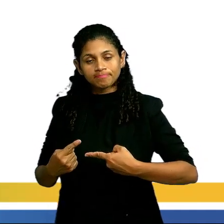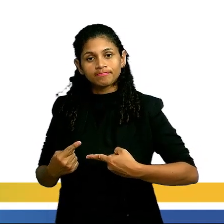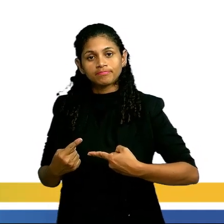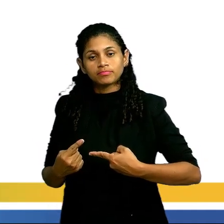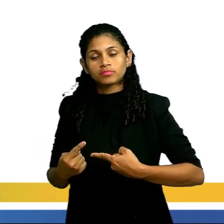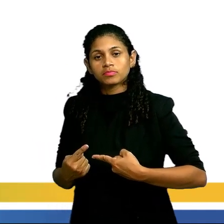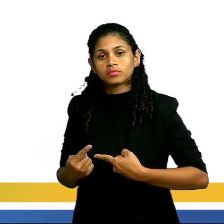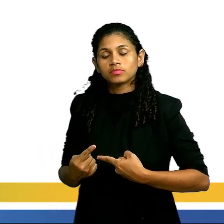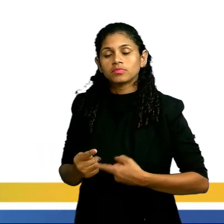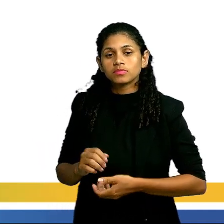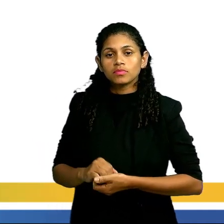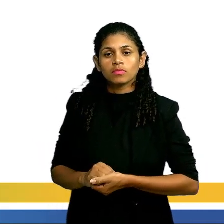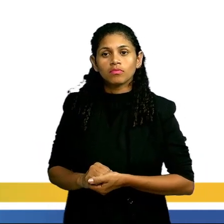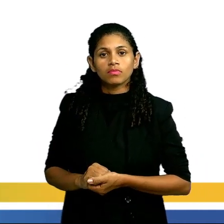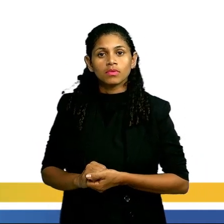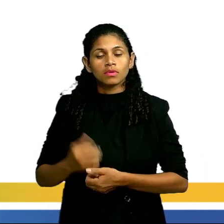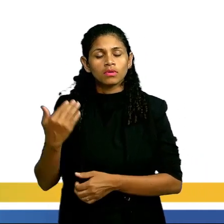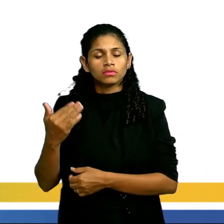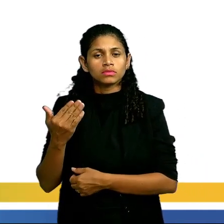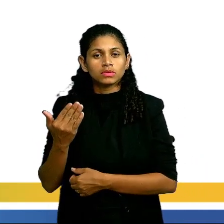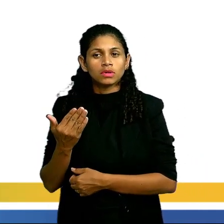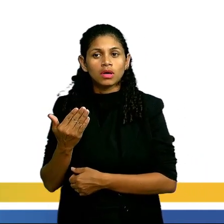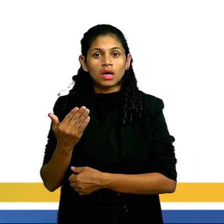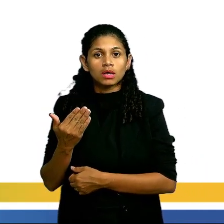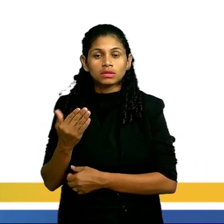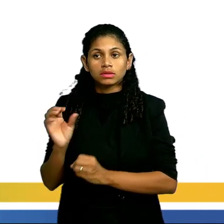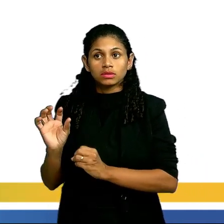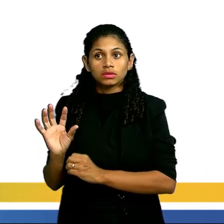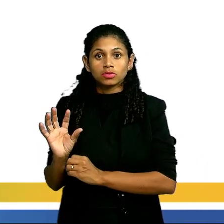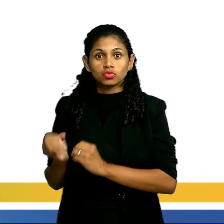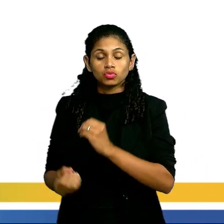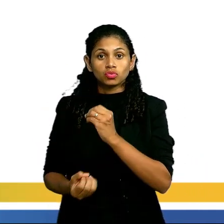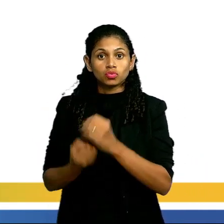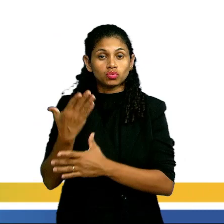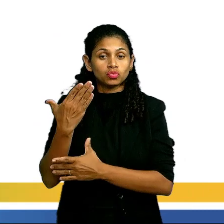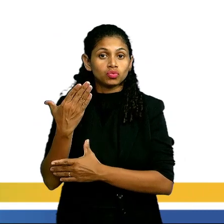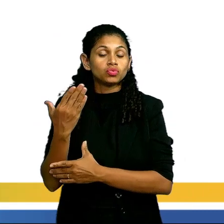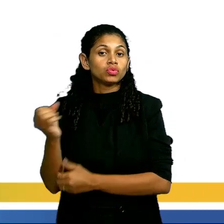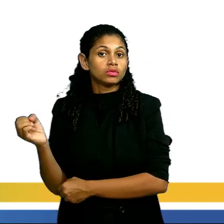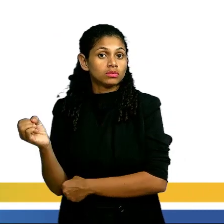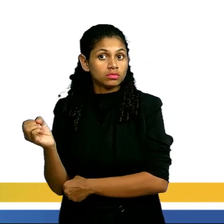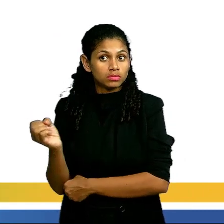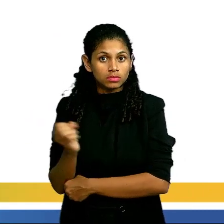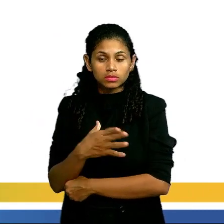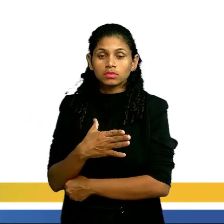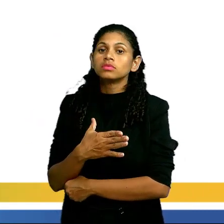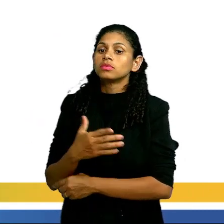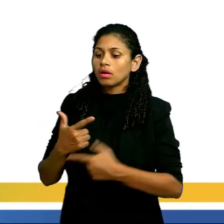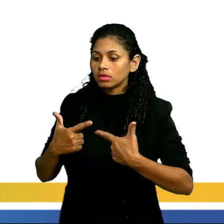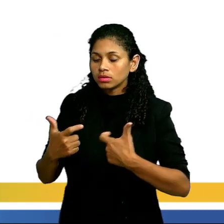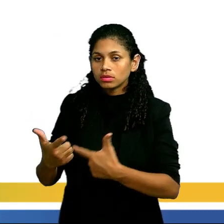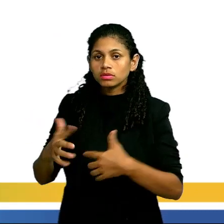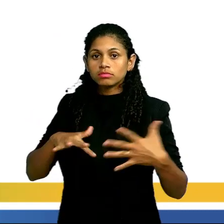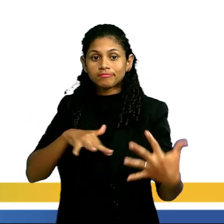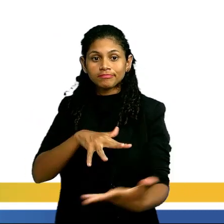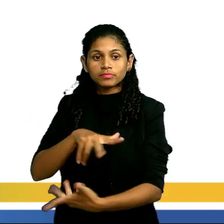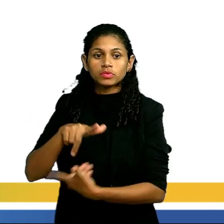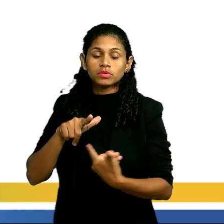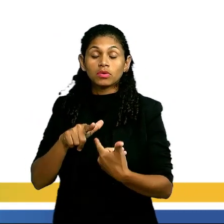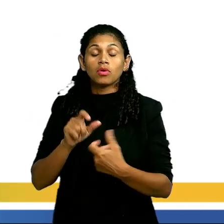né, em que quase se torna aí uma terceira guerra mundial foi, por exemplo, a crise dos mísseis de